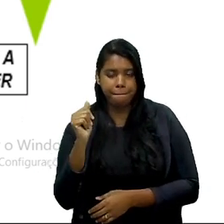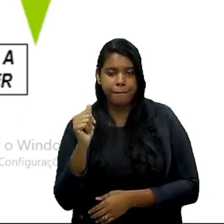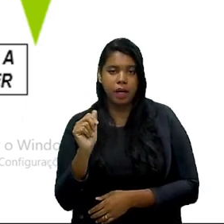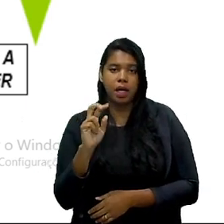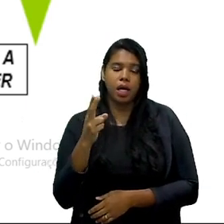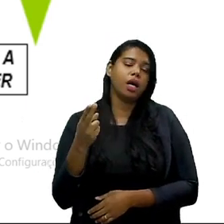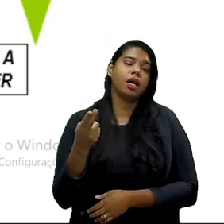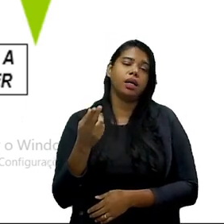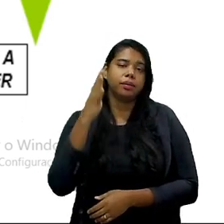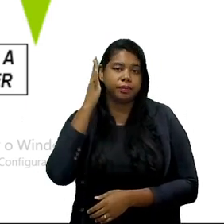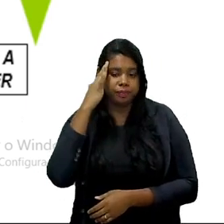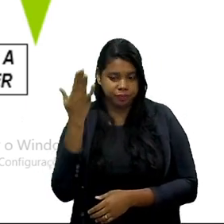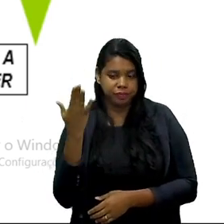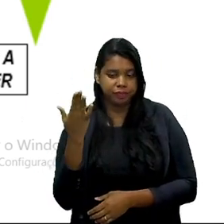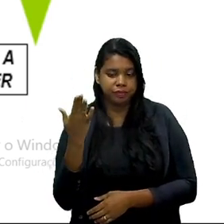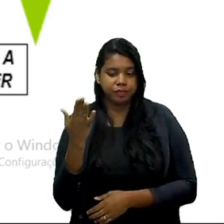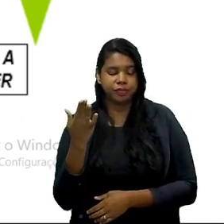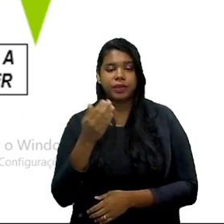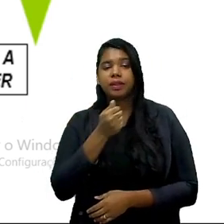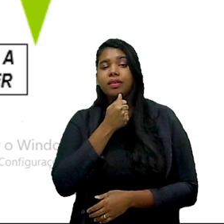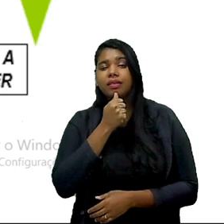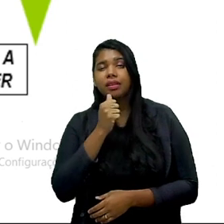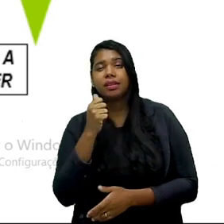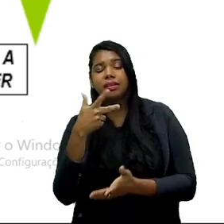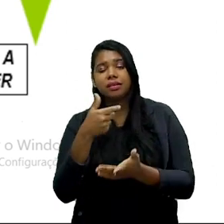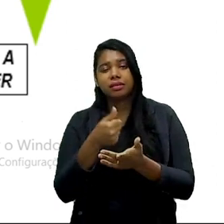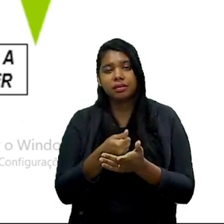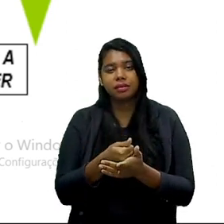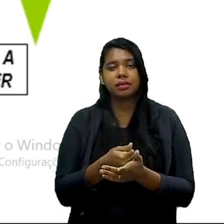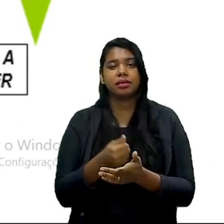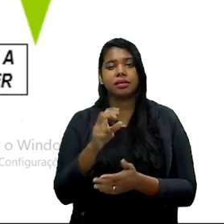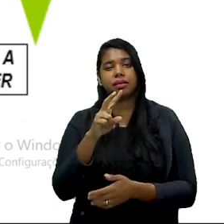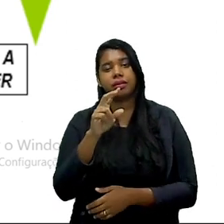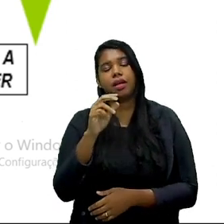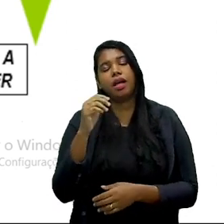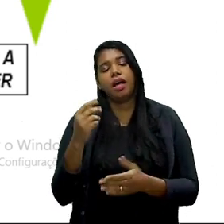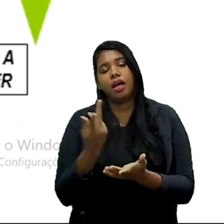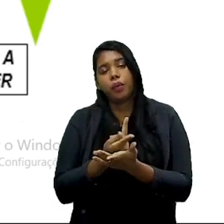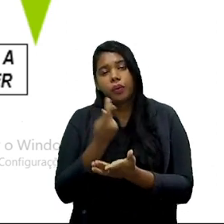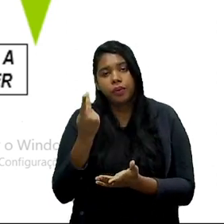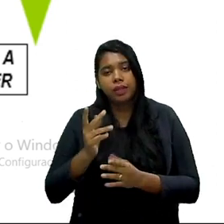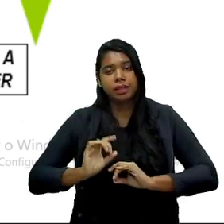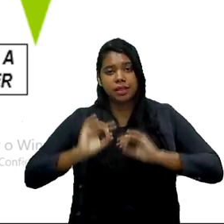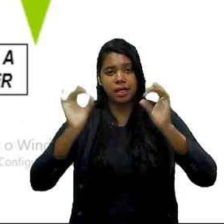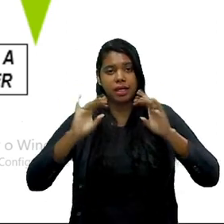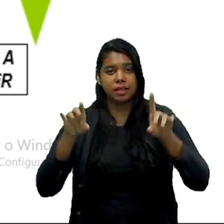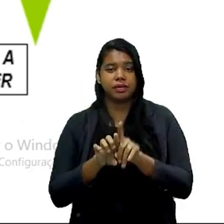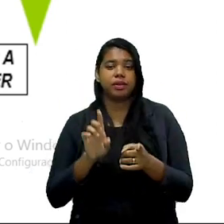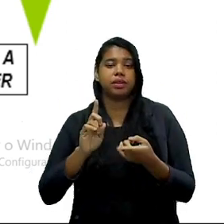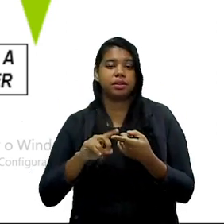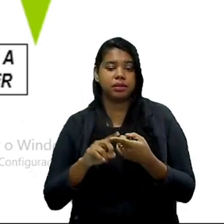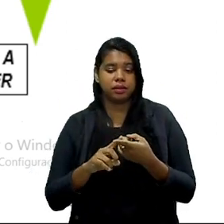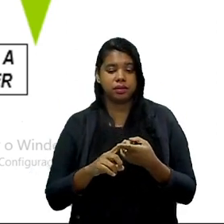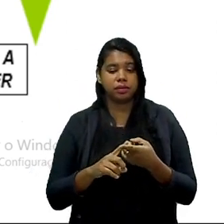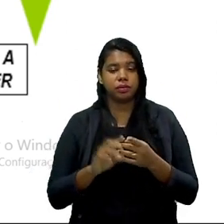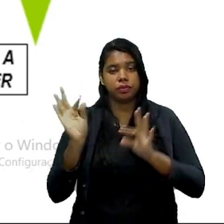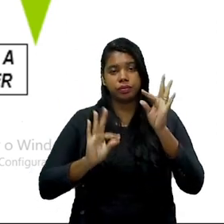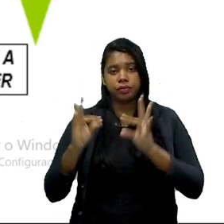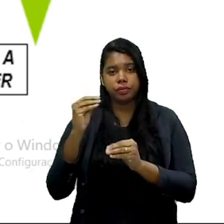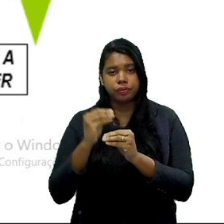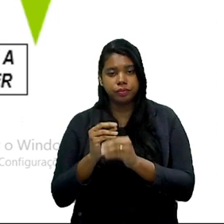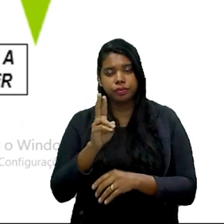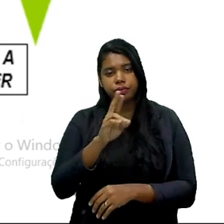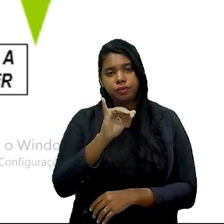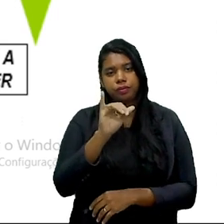ele vai justamente gerar contas a pagar. Por outro lado, quando ele realiza as vendas, ele faz vendas à vista e vendas a